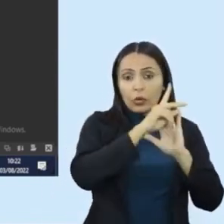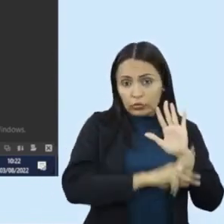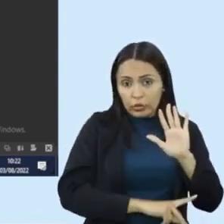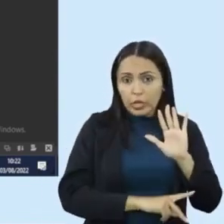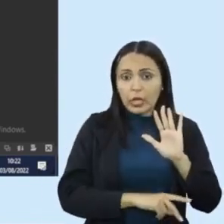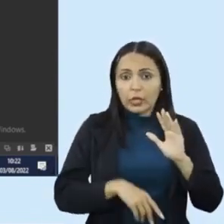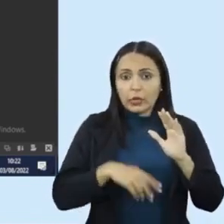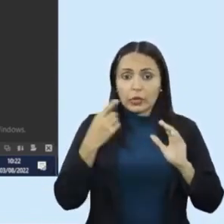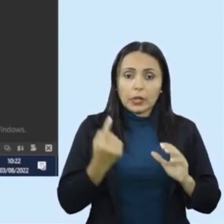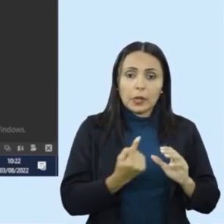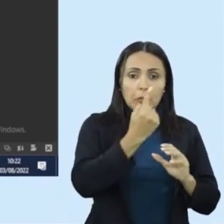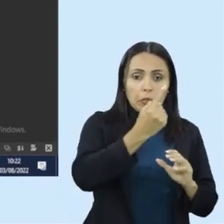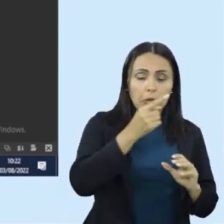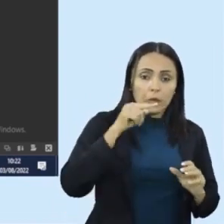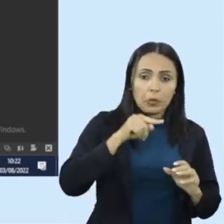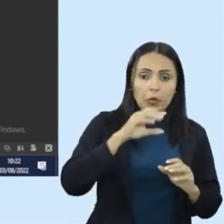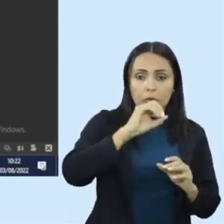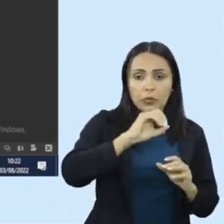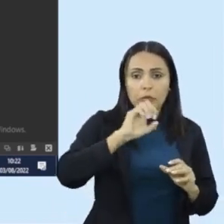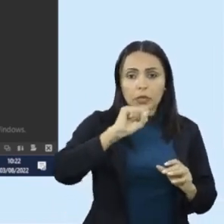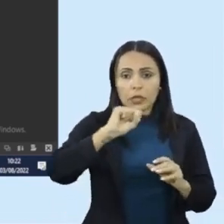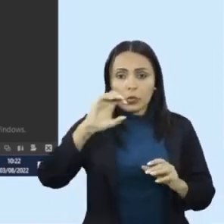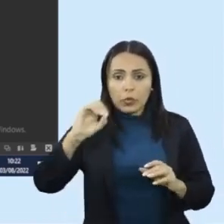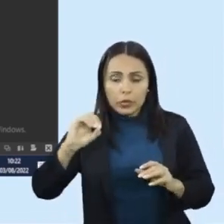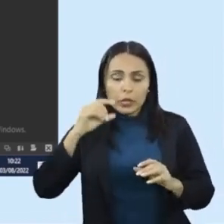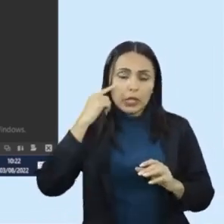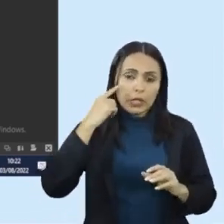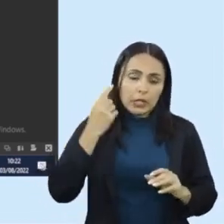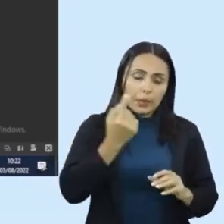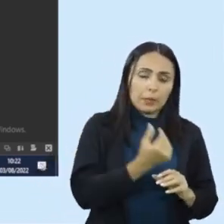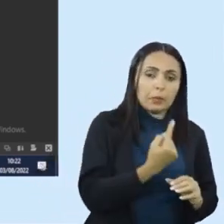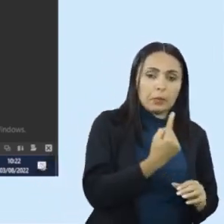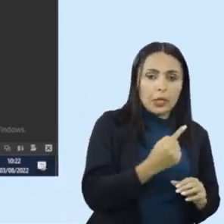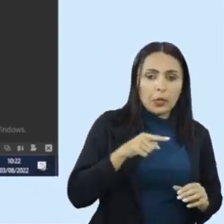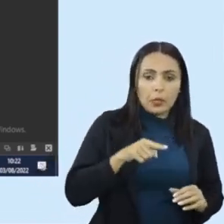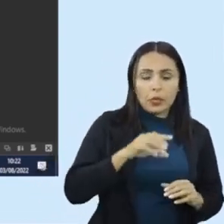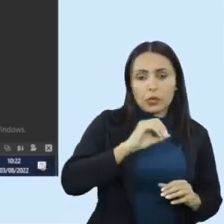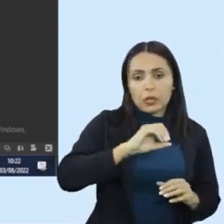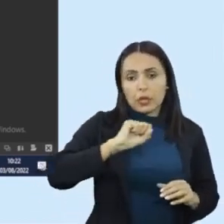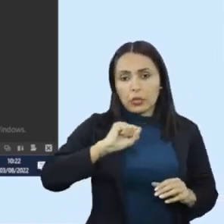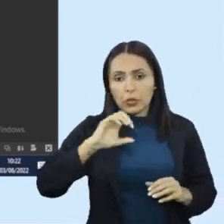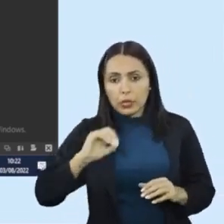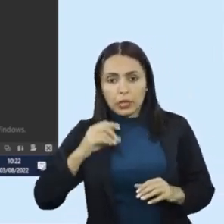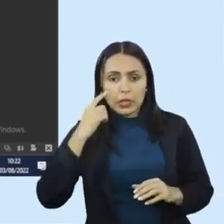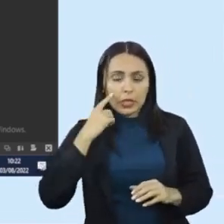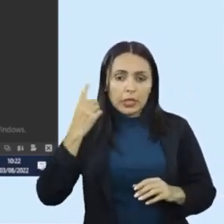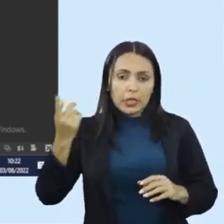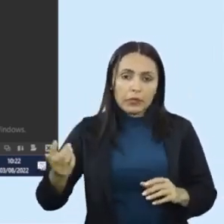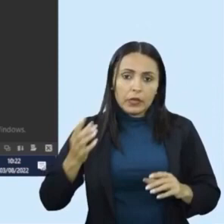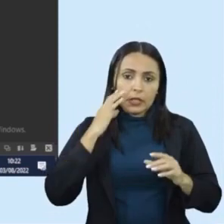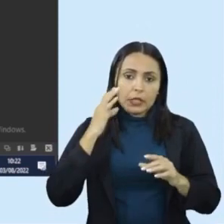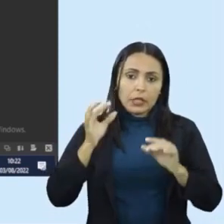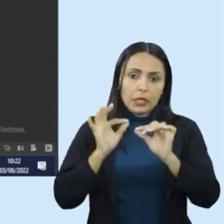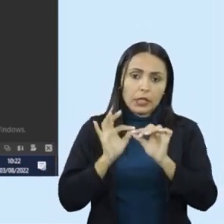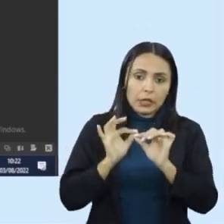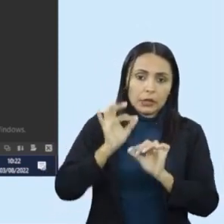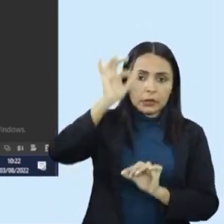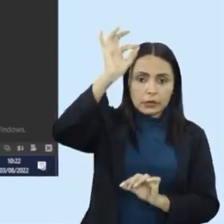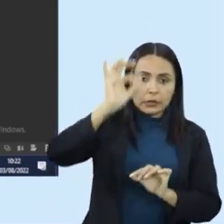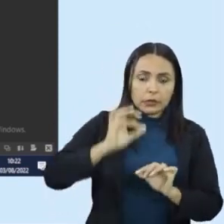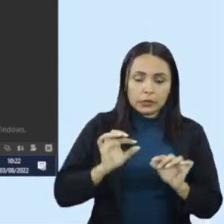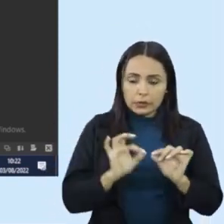que é 1080 por 1080, tanto a largura como a altura. E preencher com, a gente tem 5